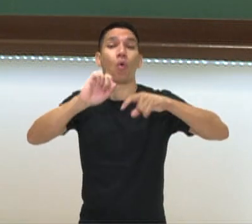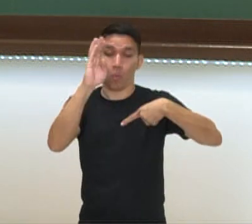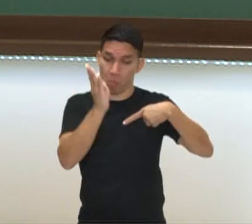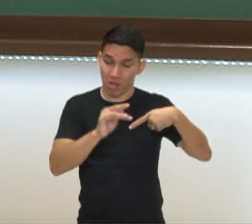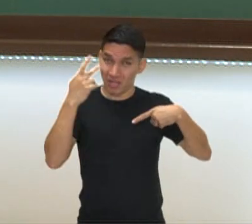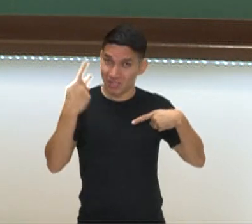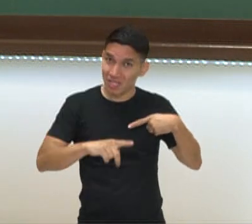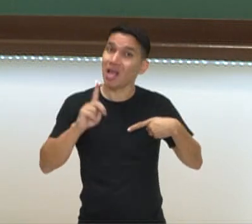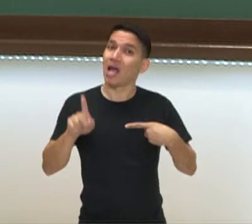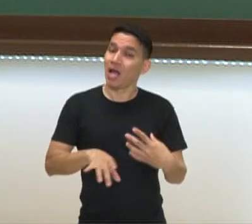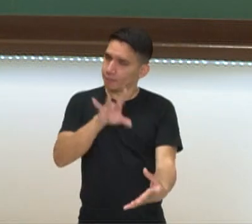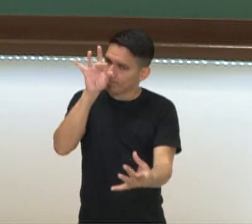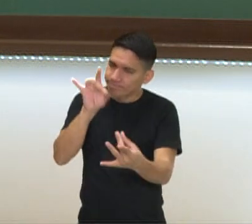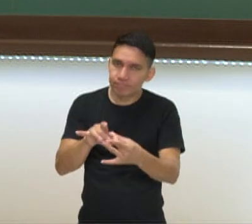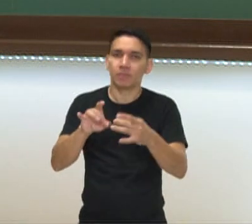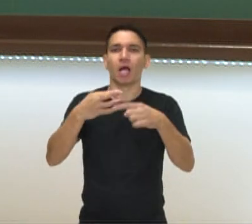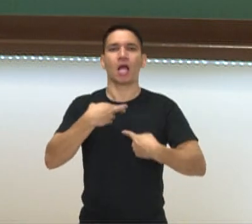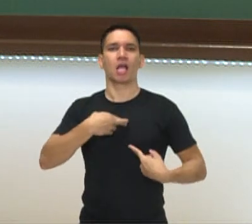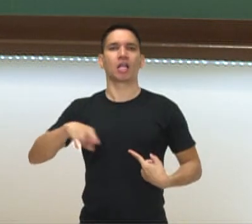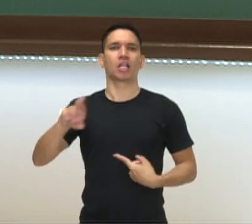país extremamente religioso.